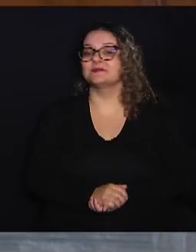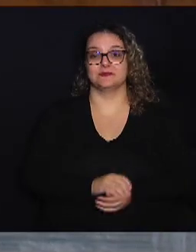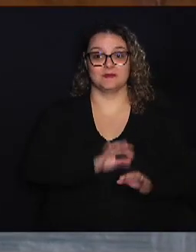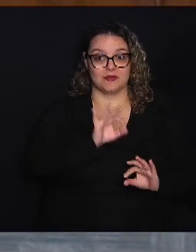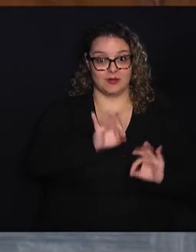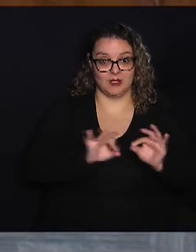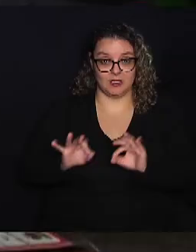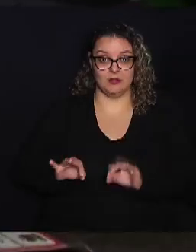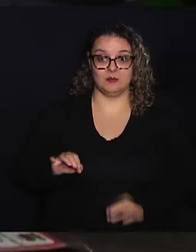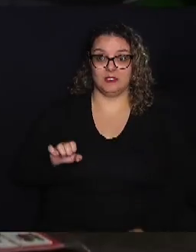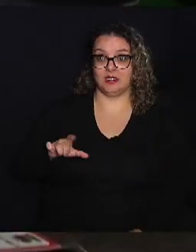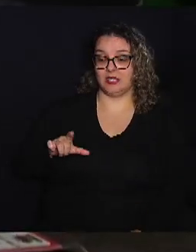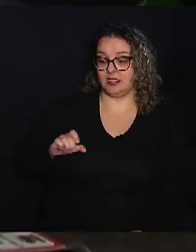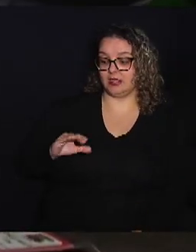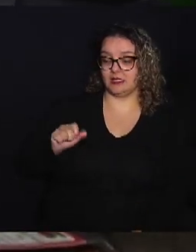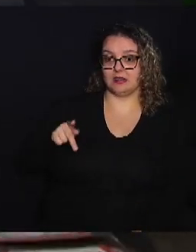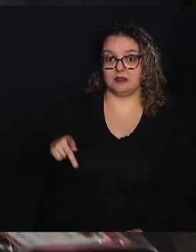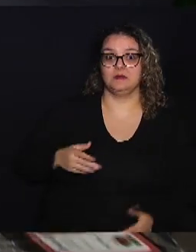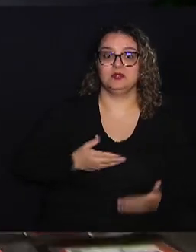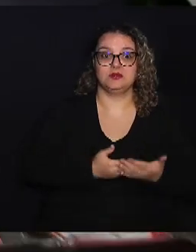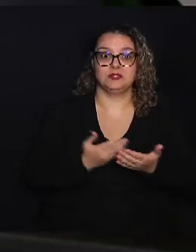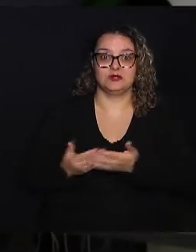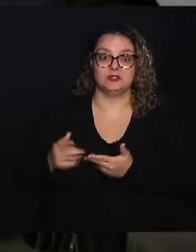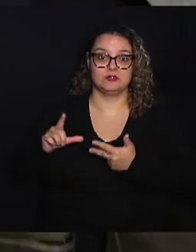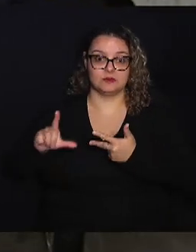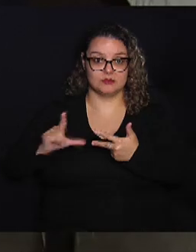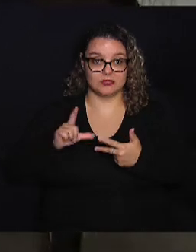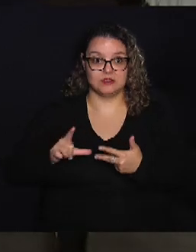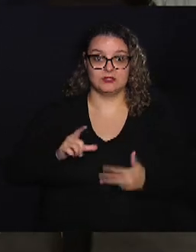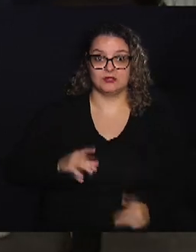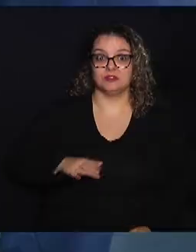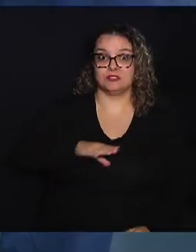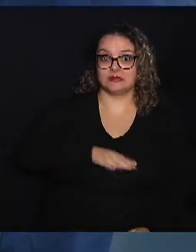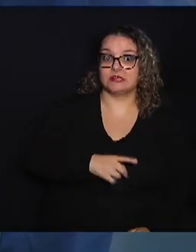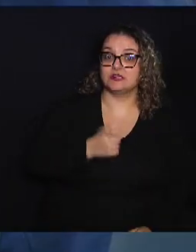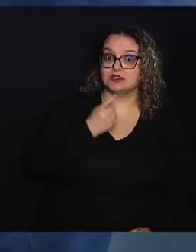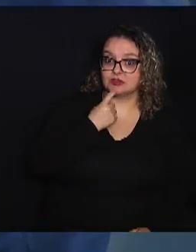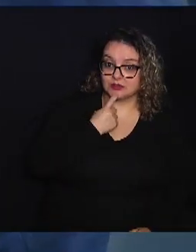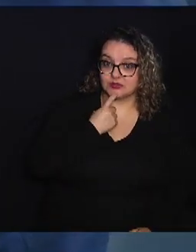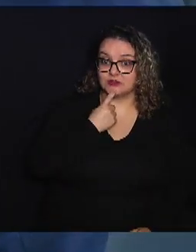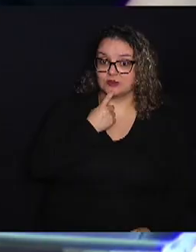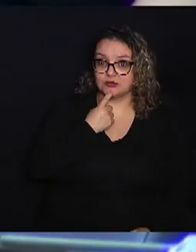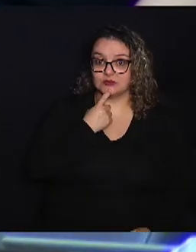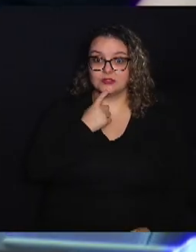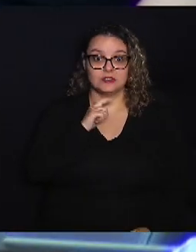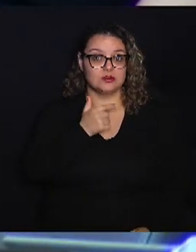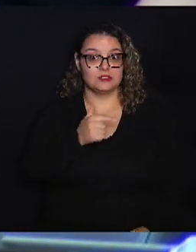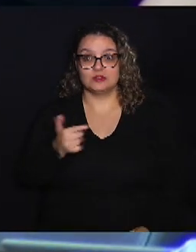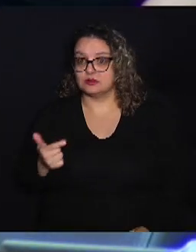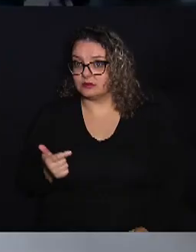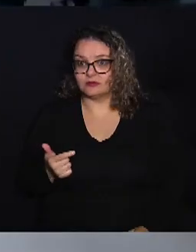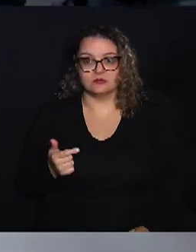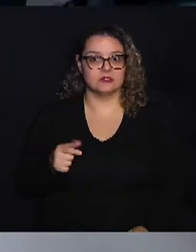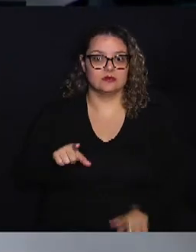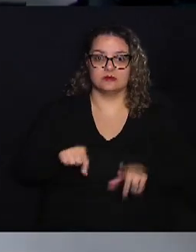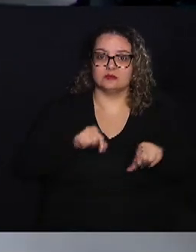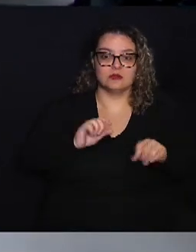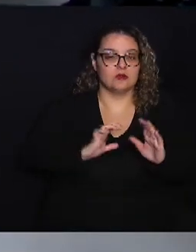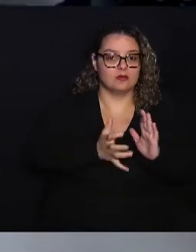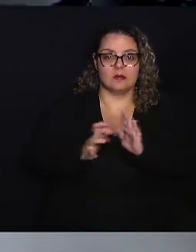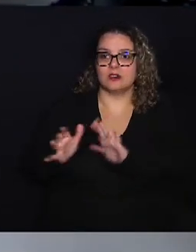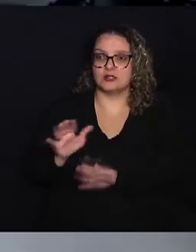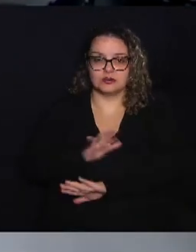Organizado pela Elecamp, a Escola do Legislativo de Campinas, sem qualquer viés partidário, o